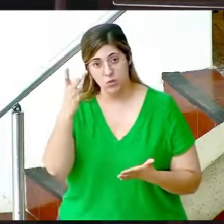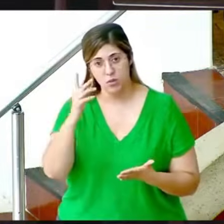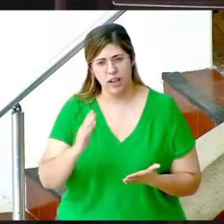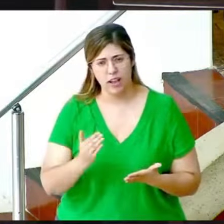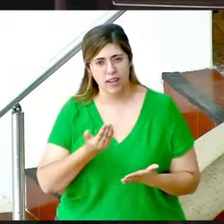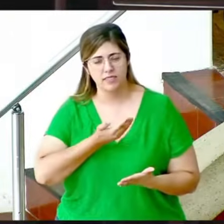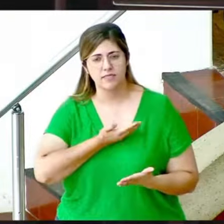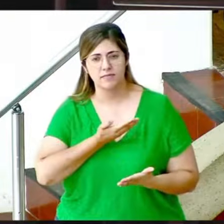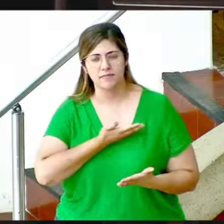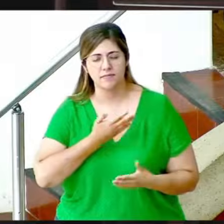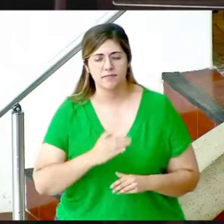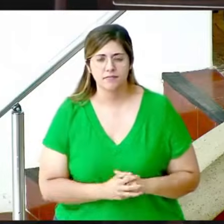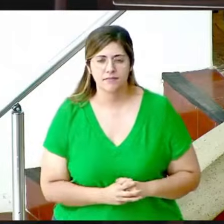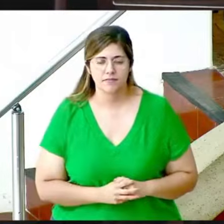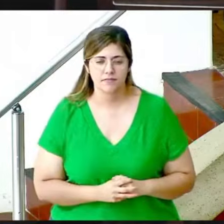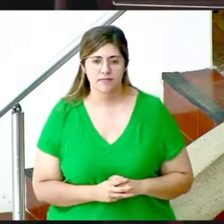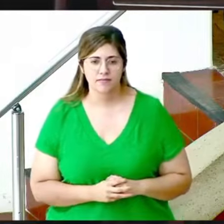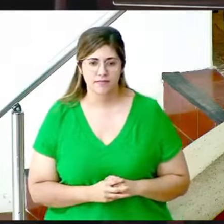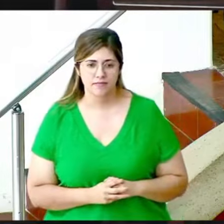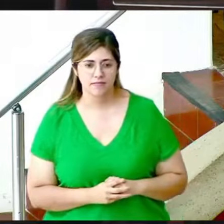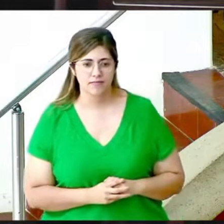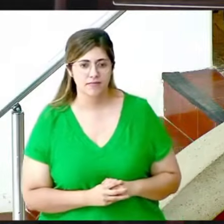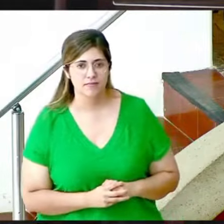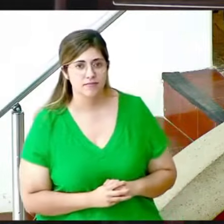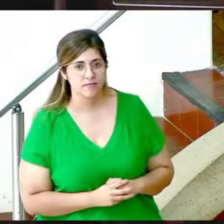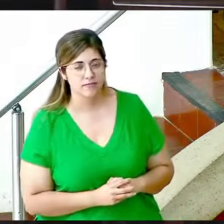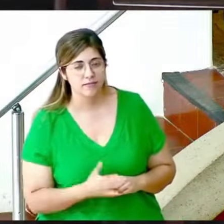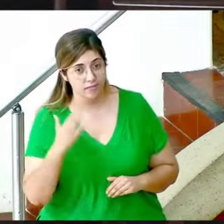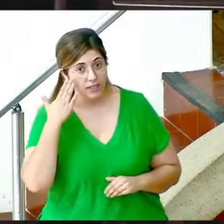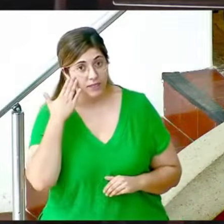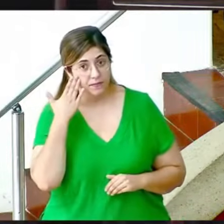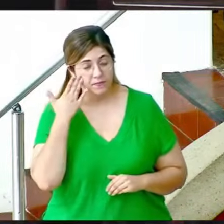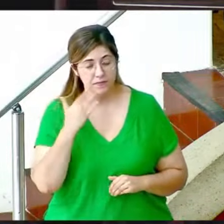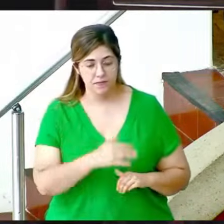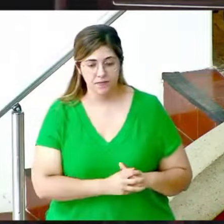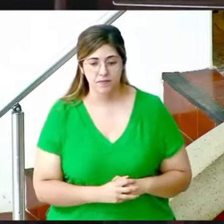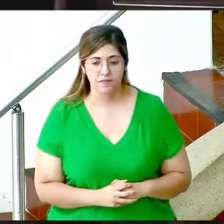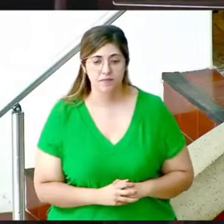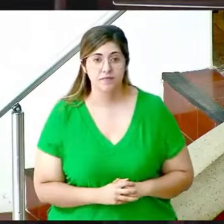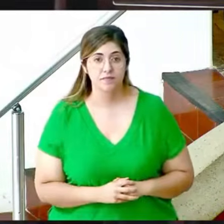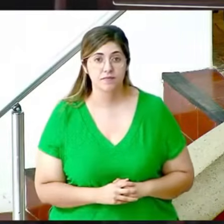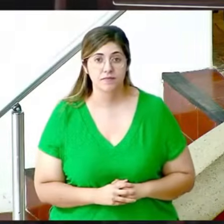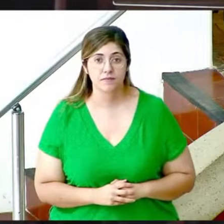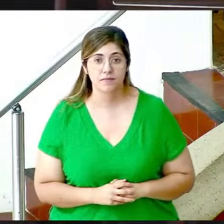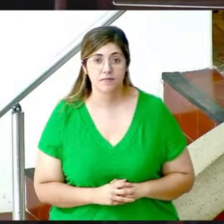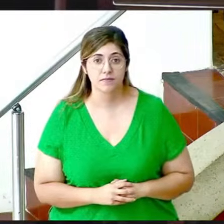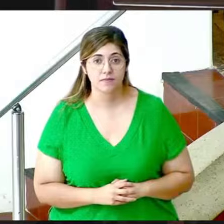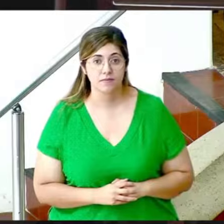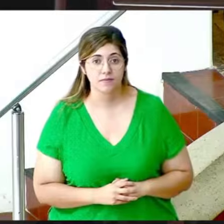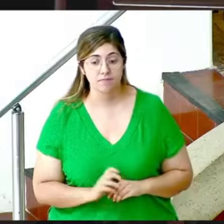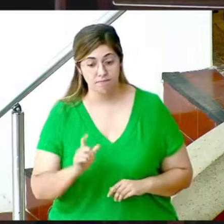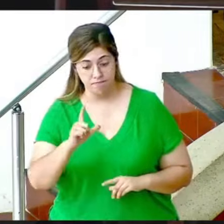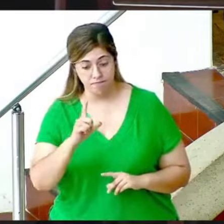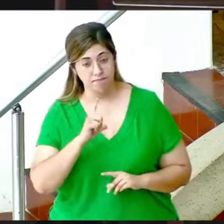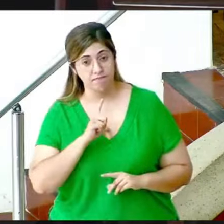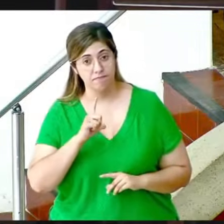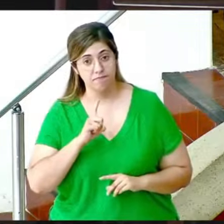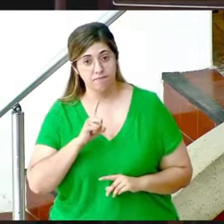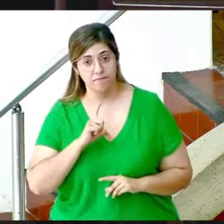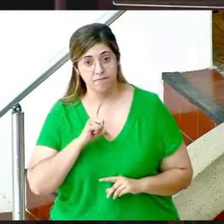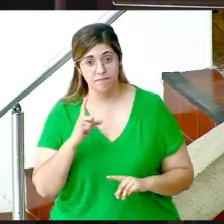Em palavras simples, porque aqui nós estamos na tradução, na versão revista atualizada, sejam